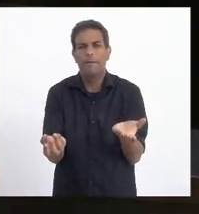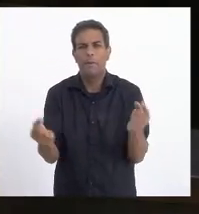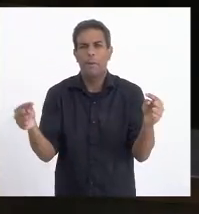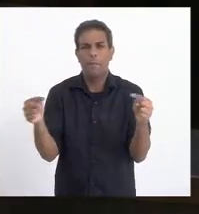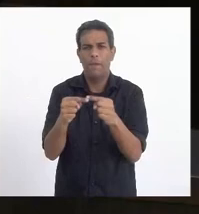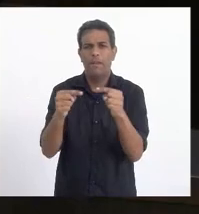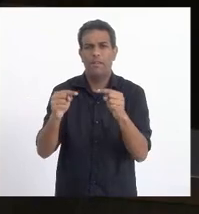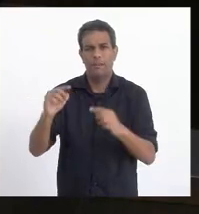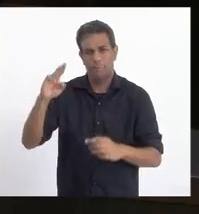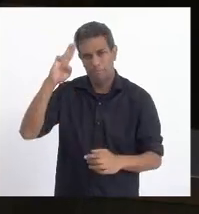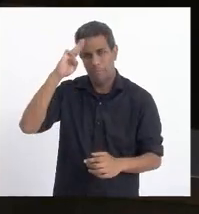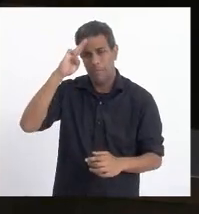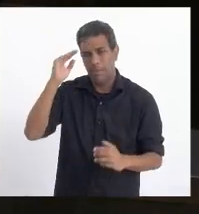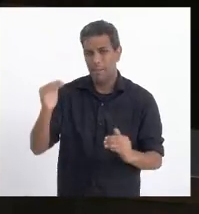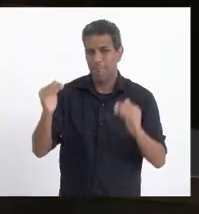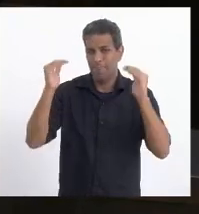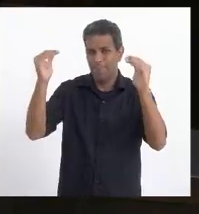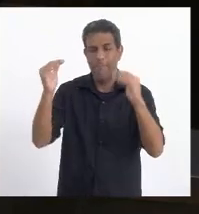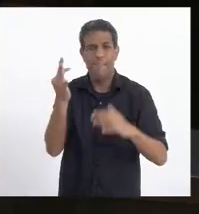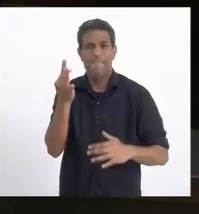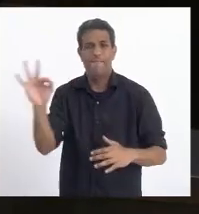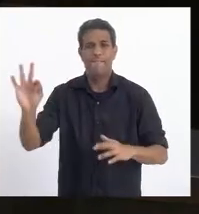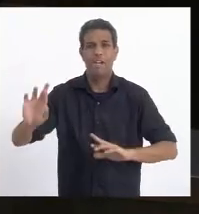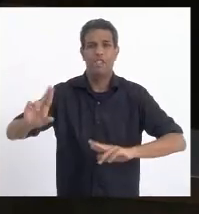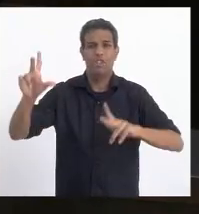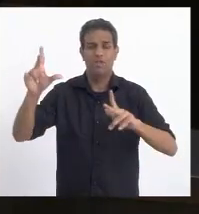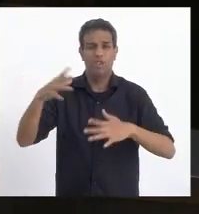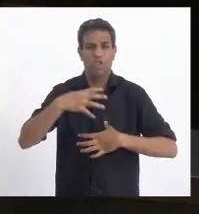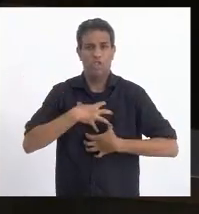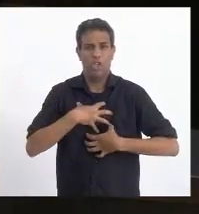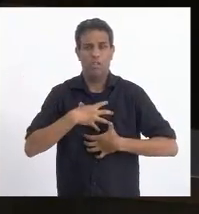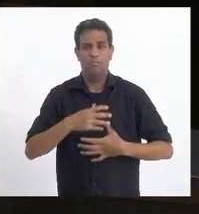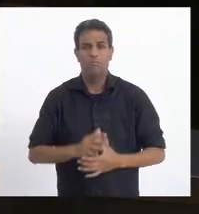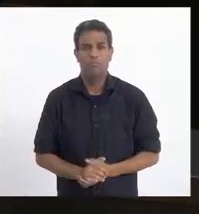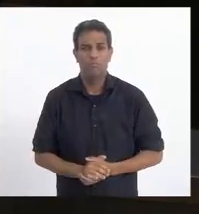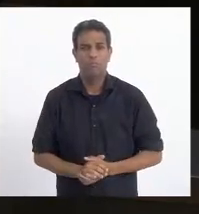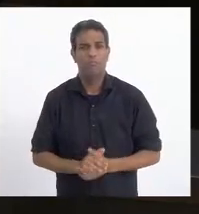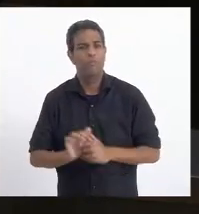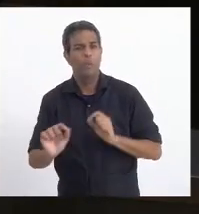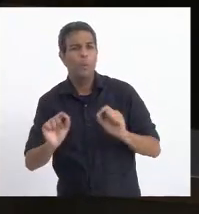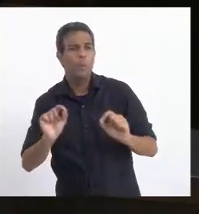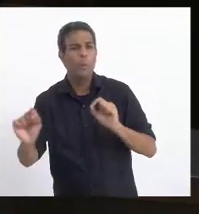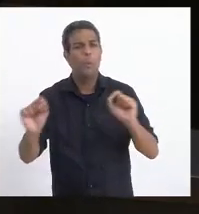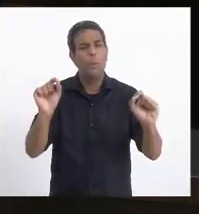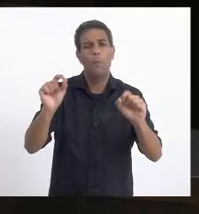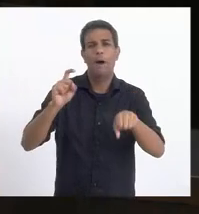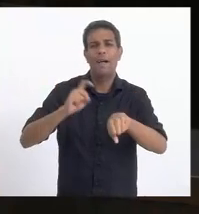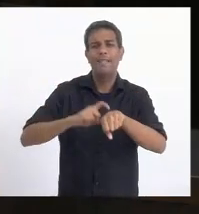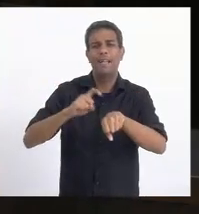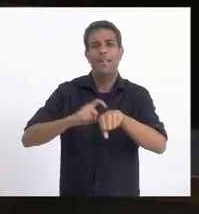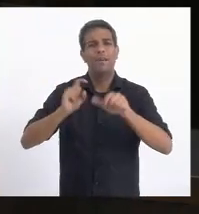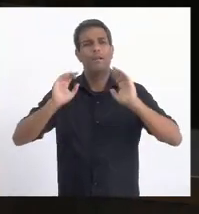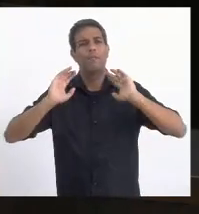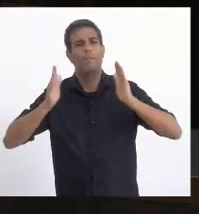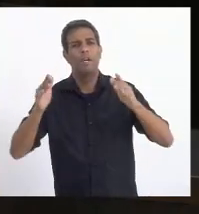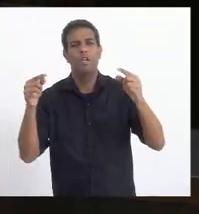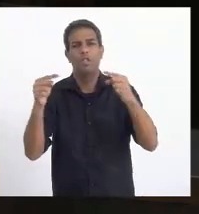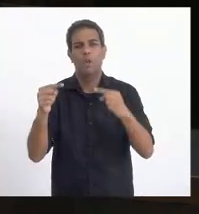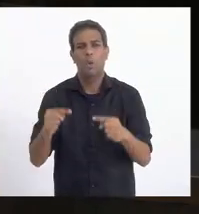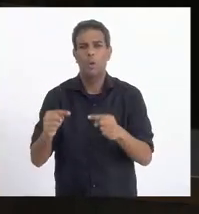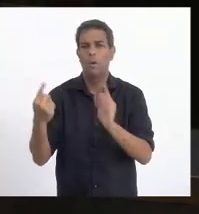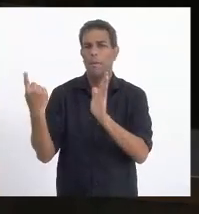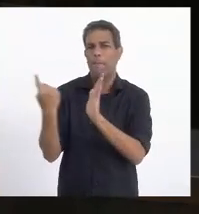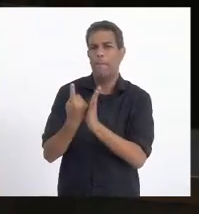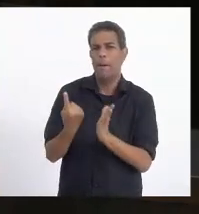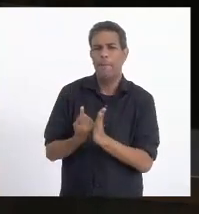federais as suas atribuições são extremamente diferentes eles ficam em grande parte do tempo aquartelado e aí